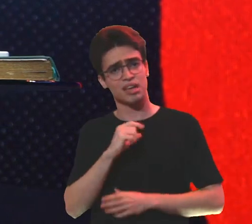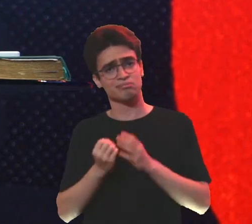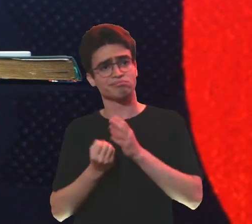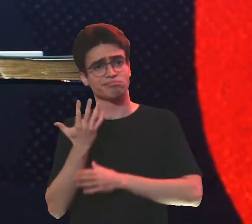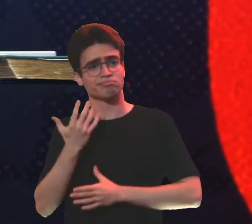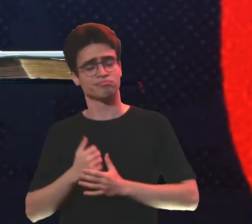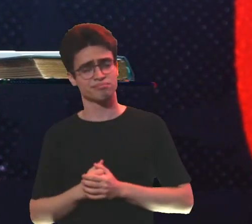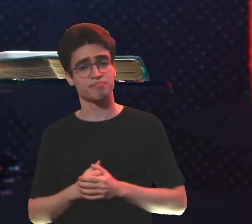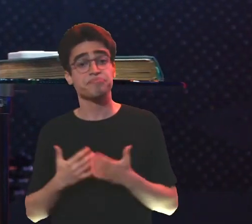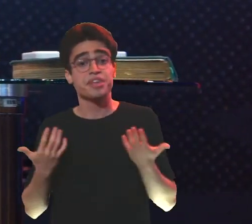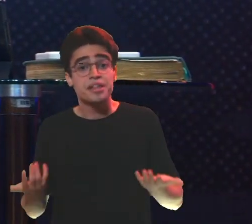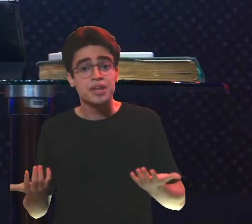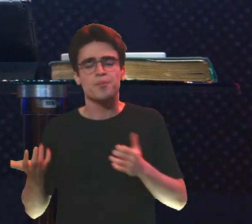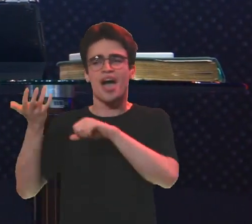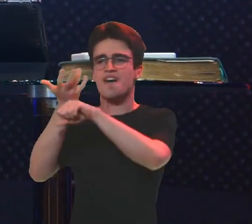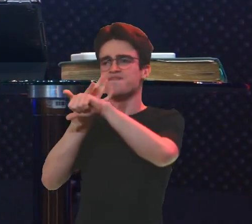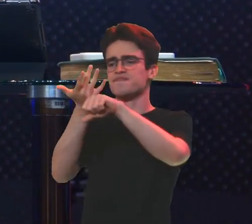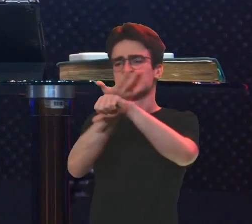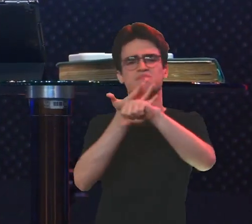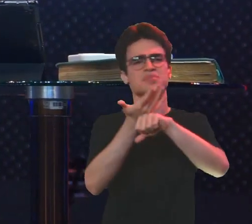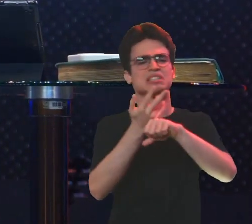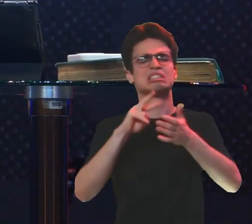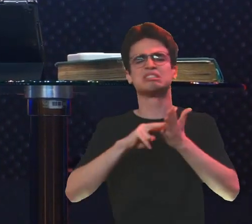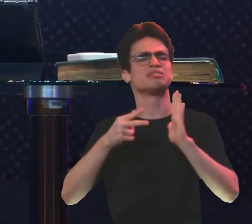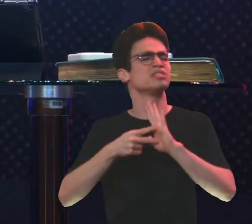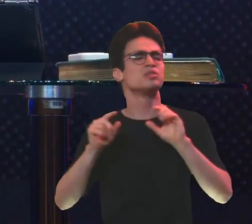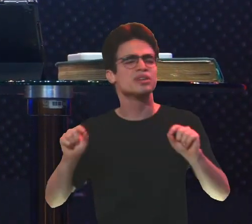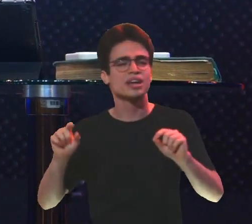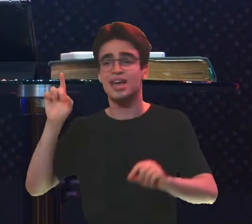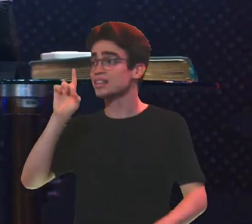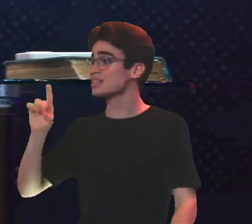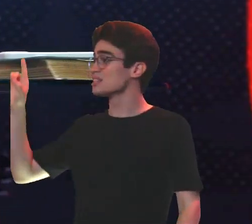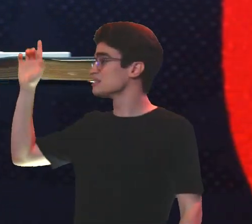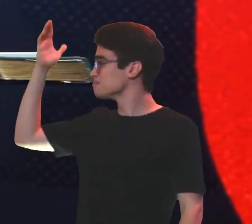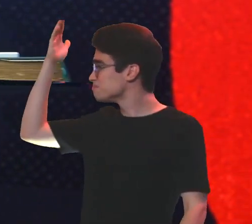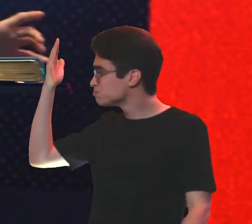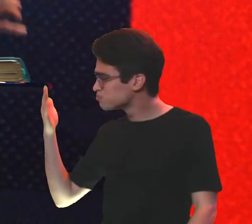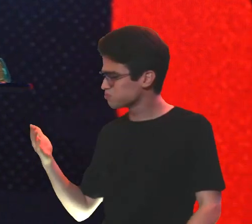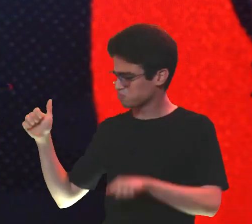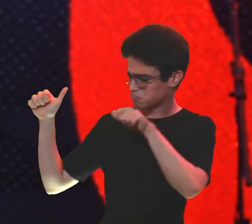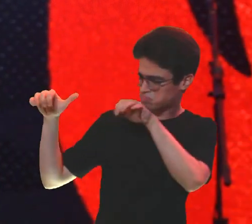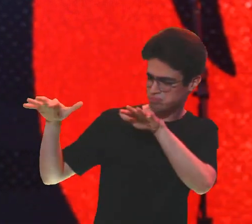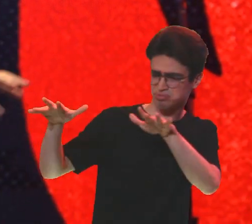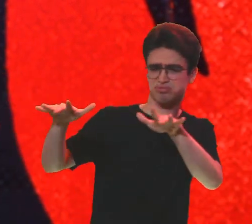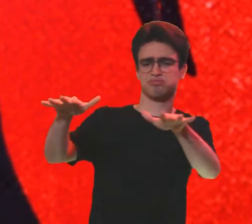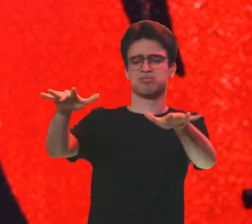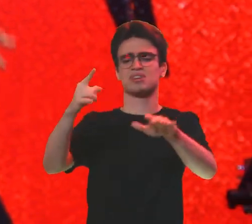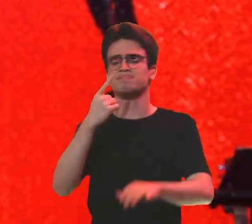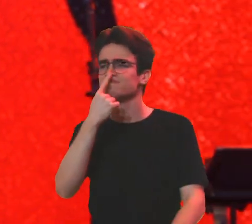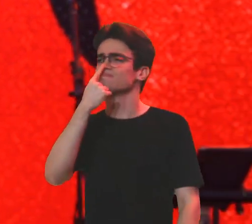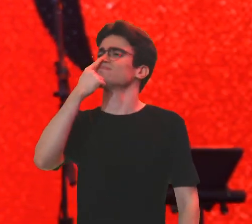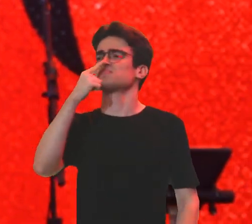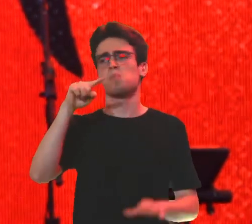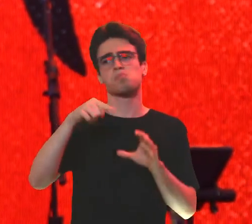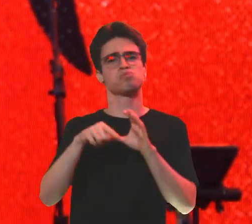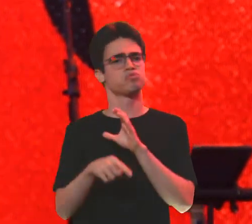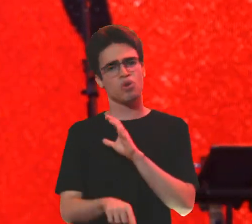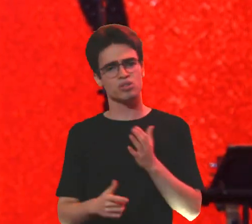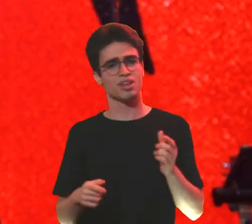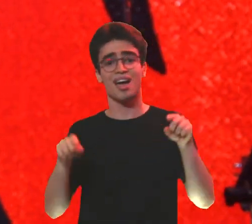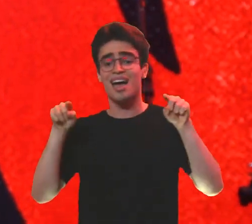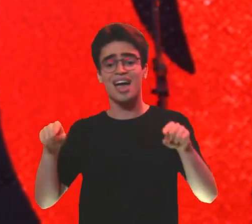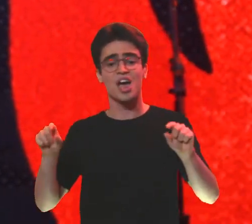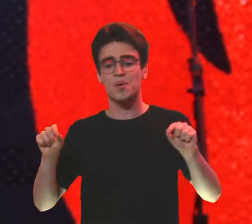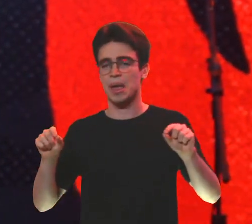é quando a presença de Deus se manifesta em um lugar de uma forma tão intensa e tão profunda que não tem como aquele